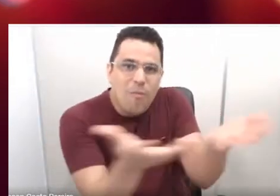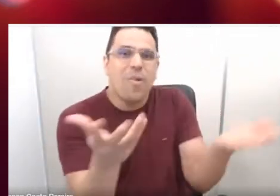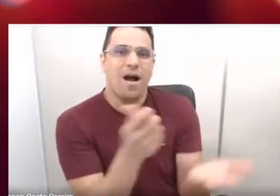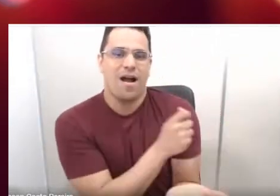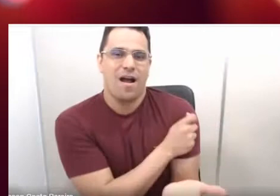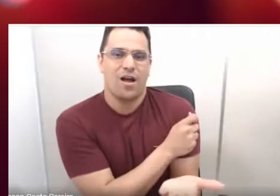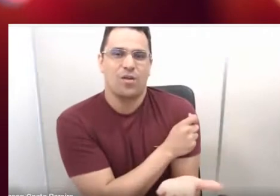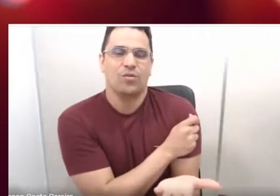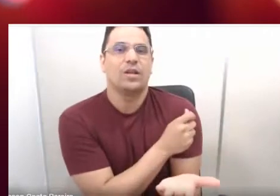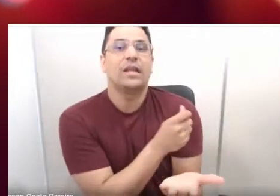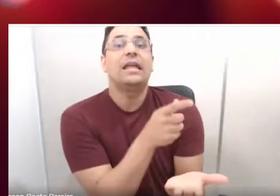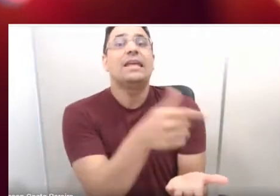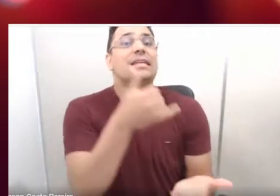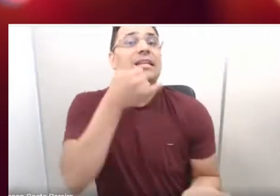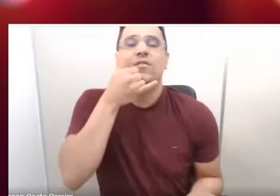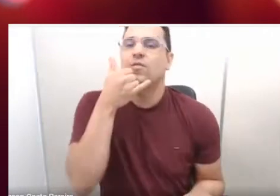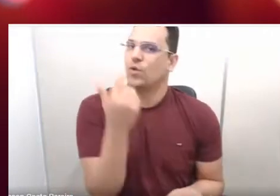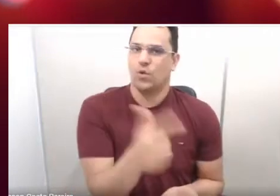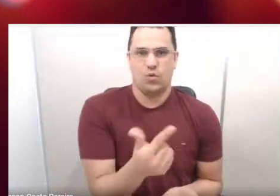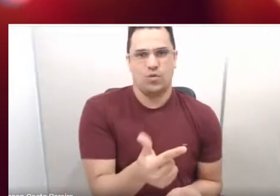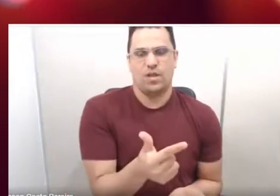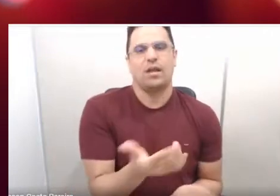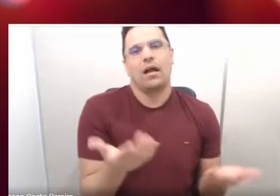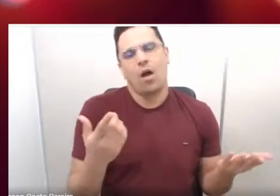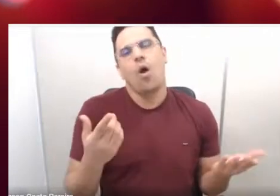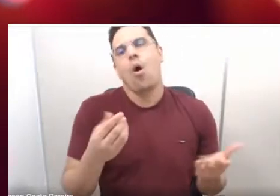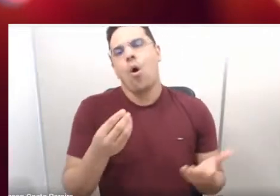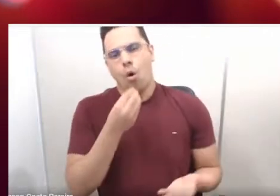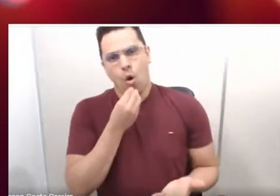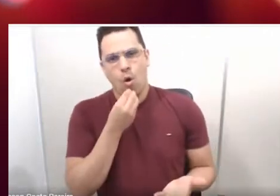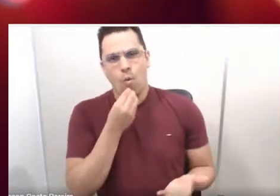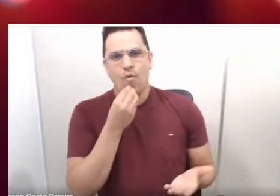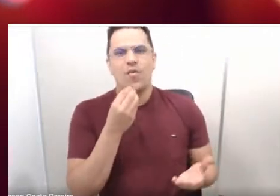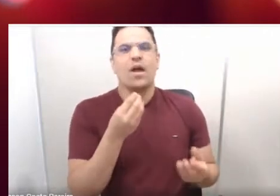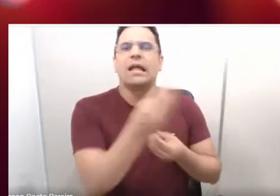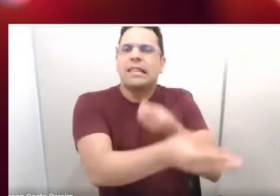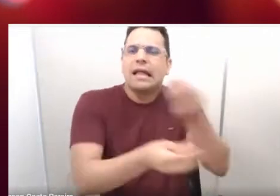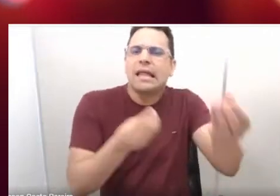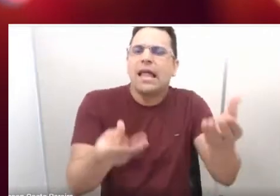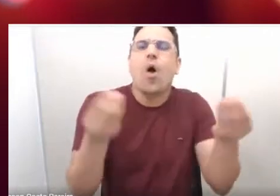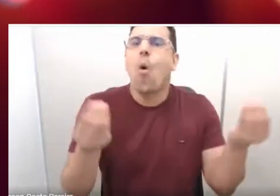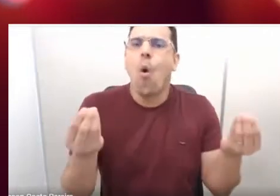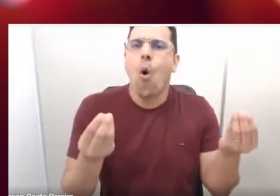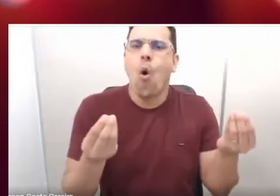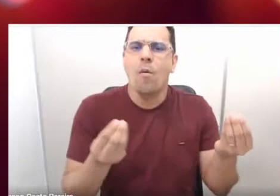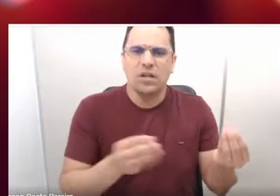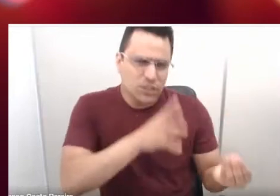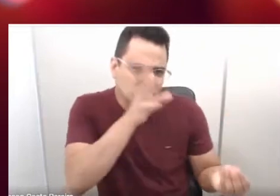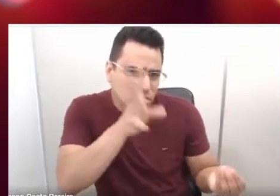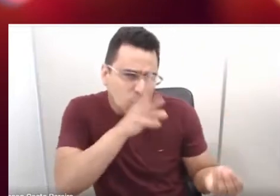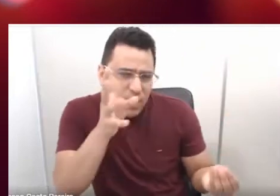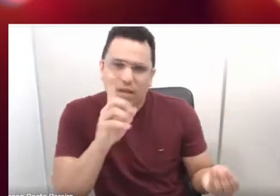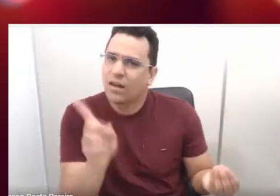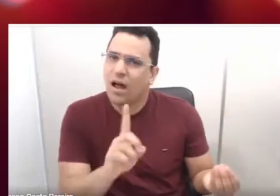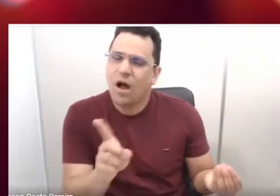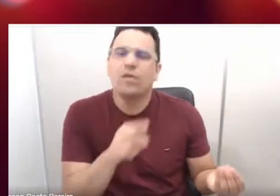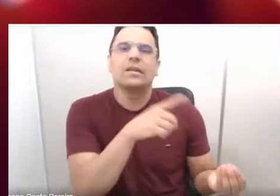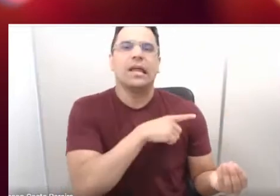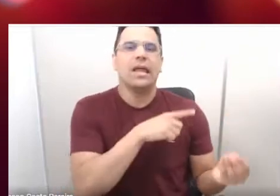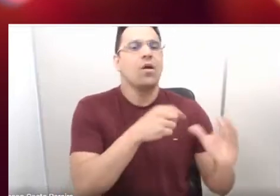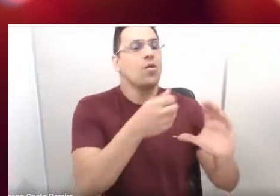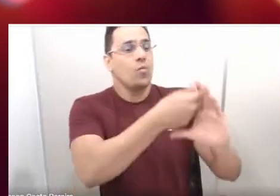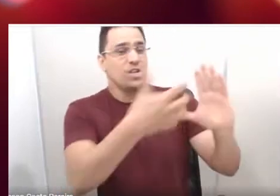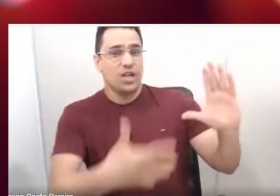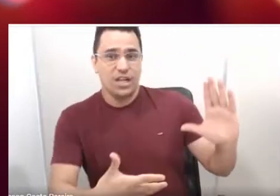estudantes. Aí, é claro, organizando vários critérios, enfim, para essas doações, mas é que a gente não conseguiu avançar dentro da UFAM, né,